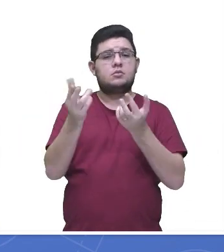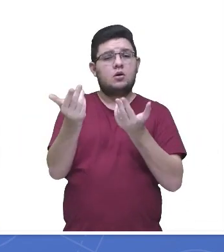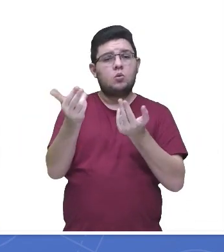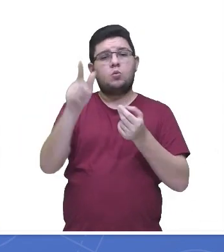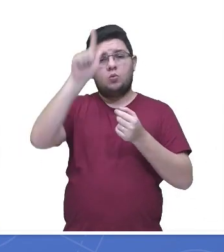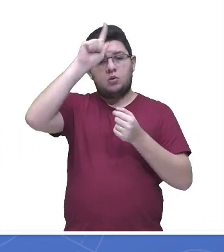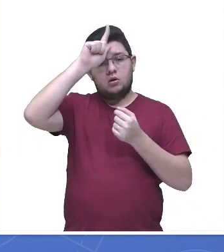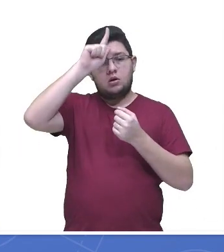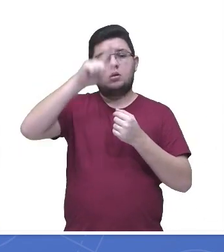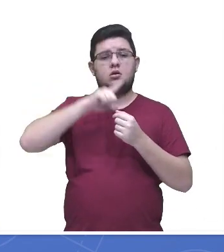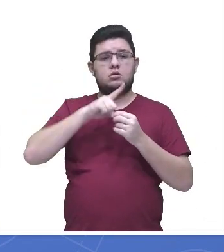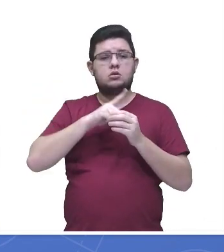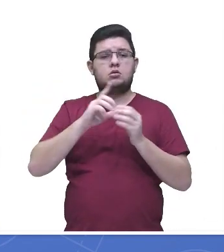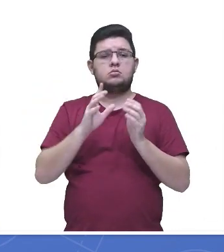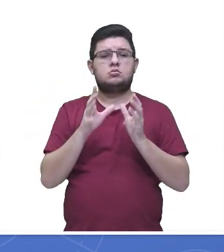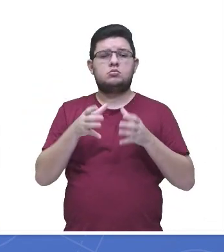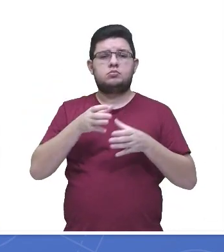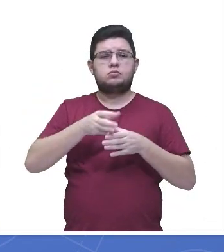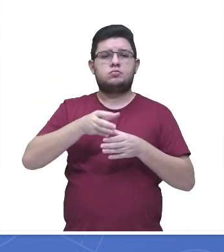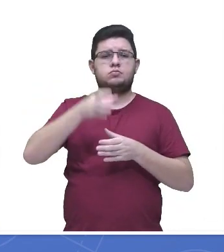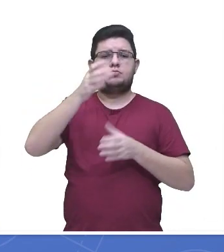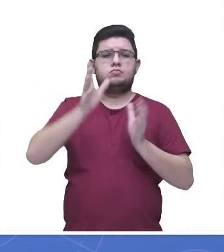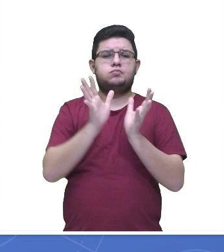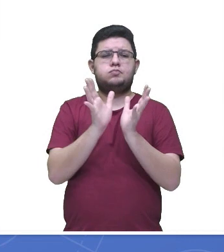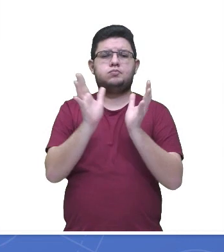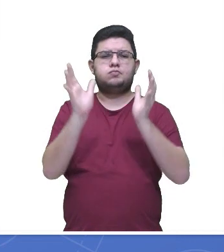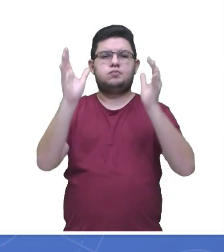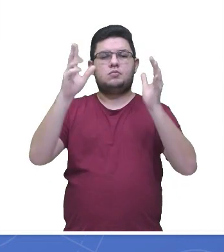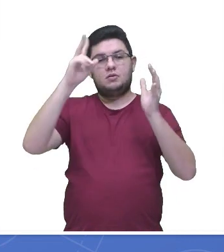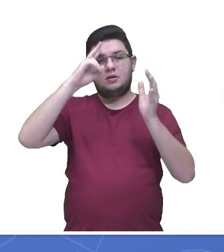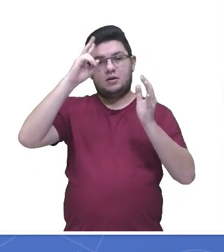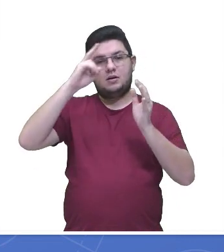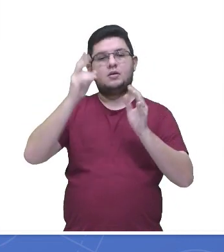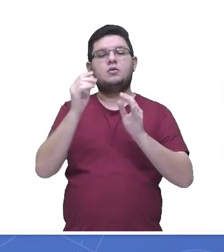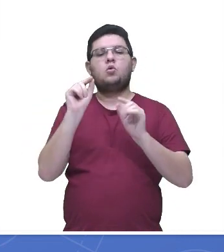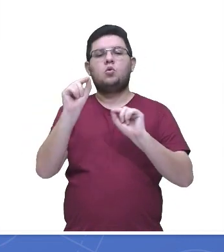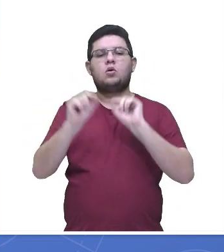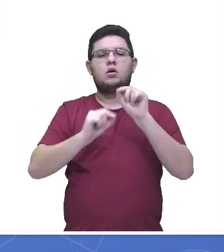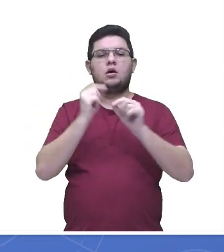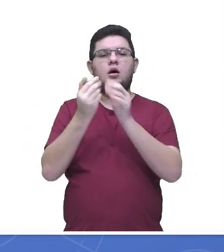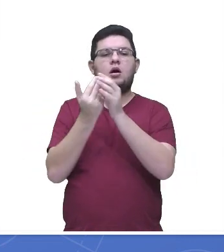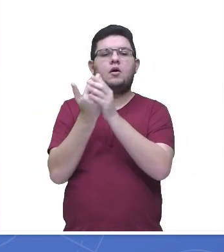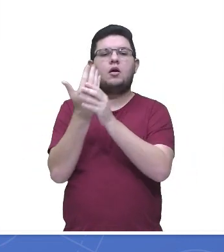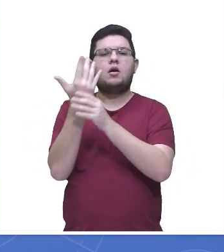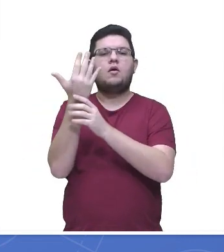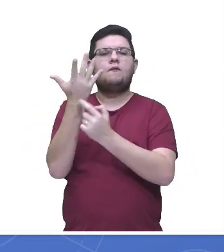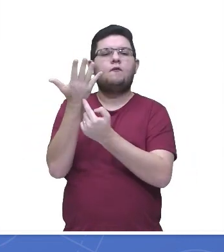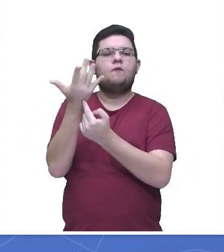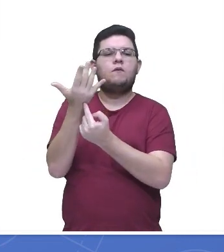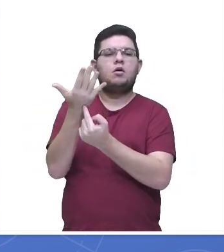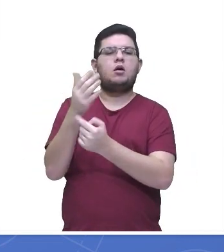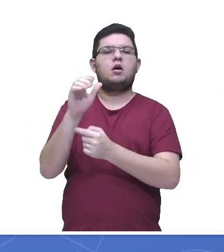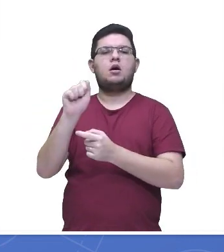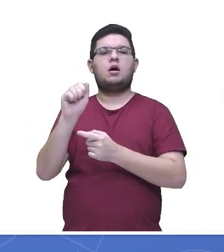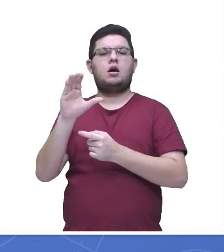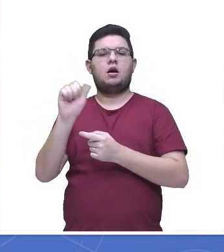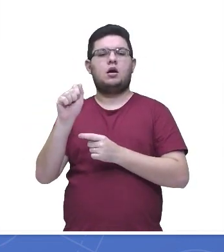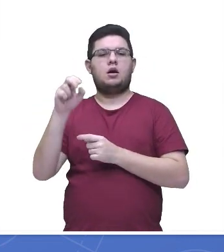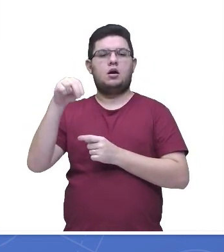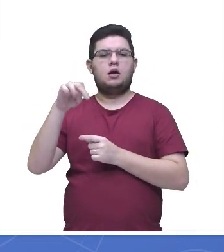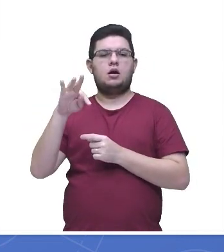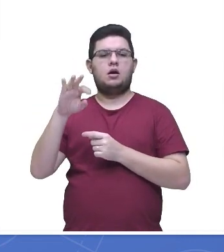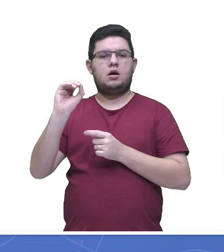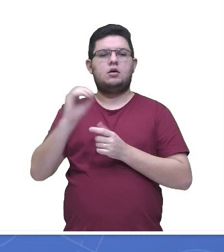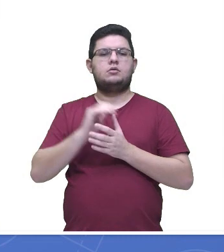da natureza, da vegetação, que é a folha de acanto. E essa coluna aqui tem